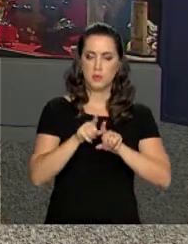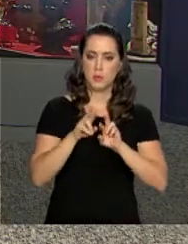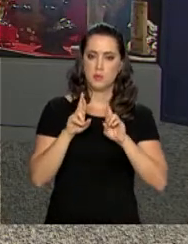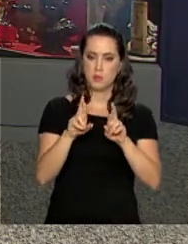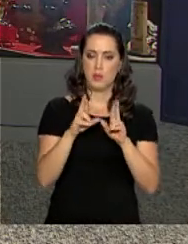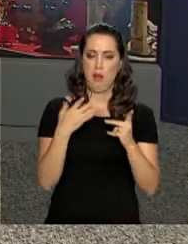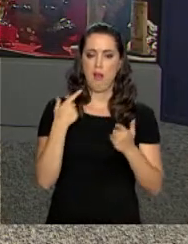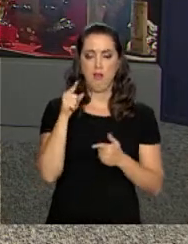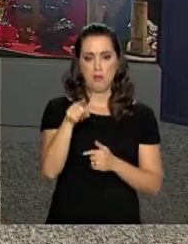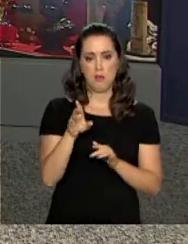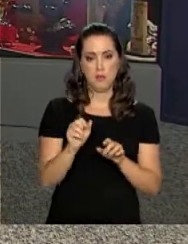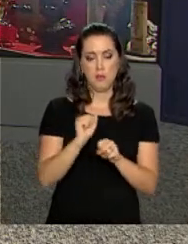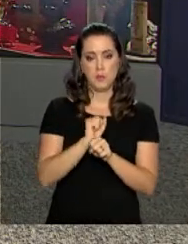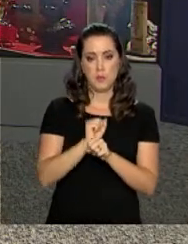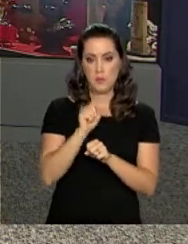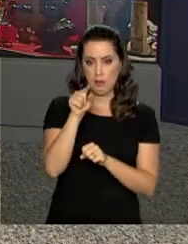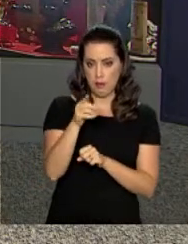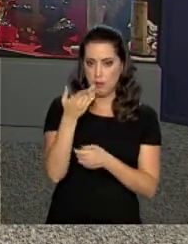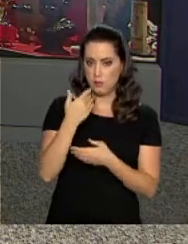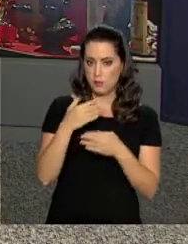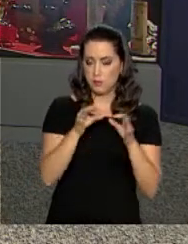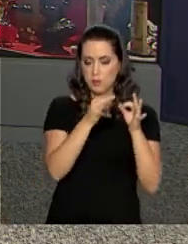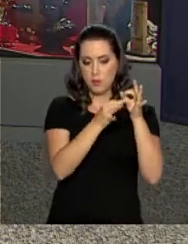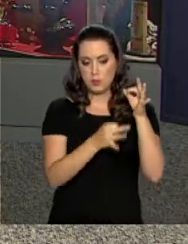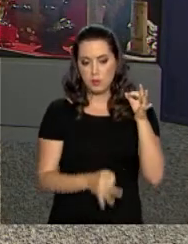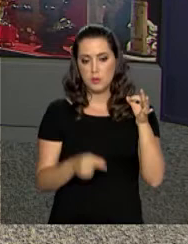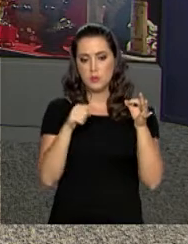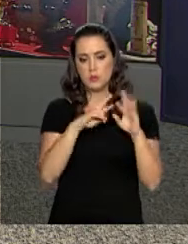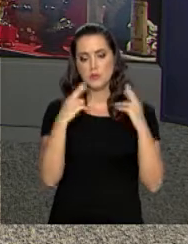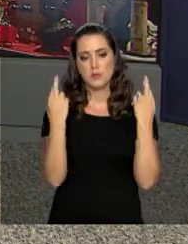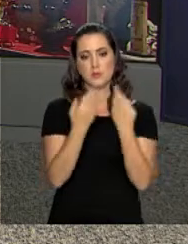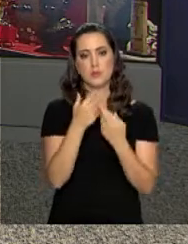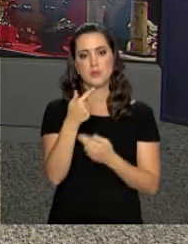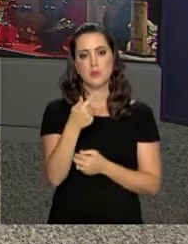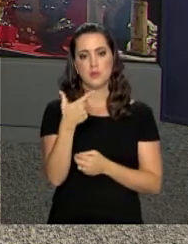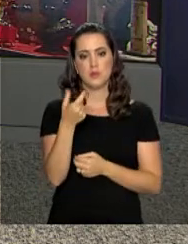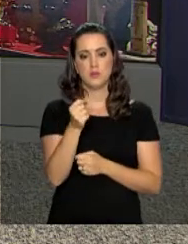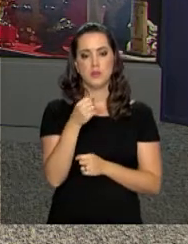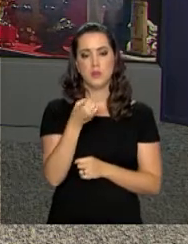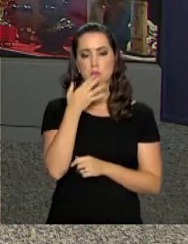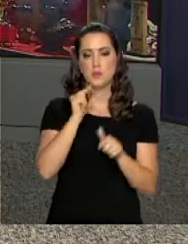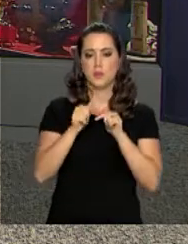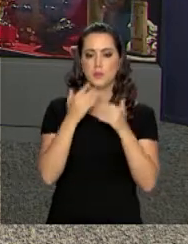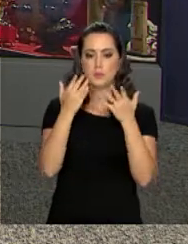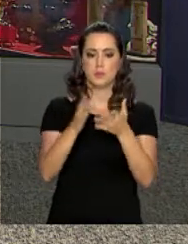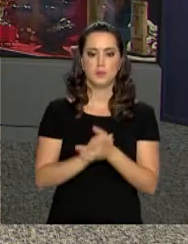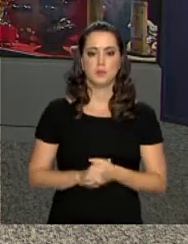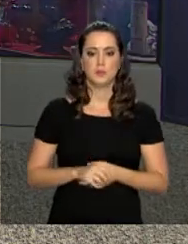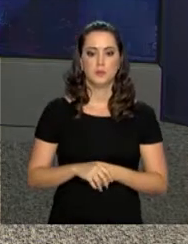aguardar, então, aí essa programação extensa dessa reunião do G20. Um excelente trabalho para você aí.